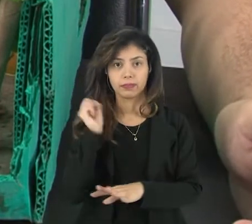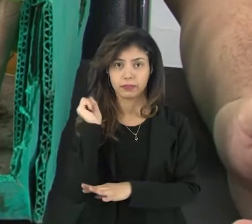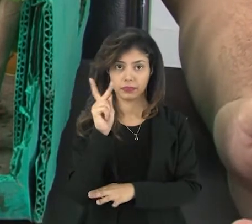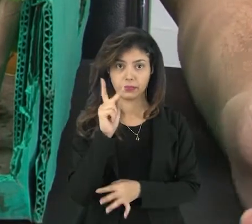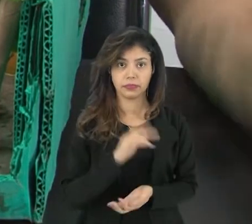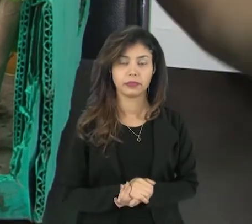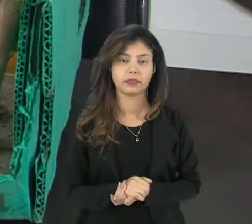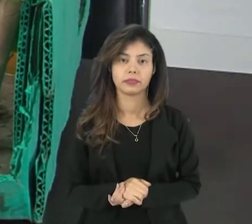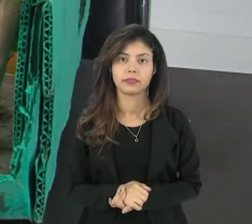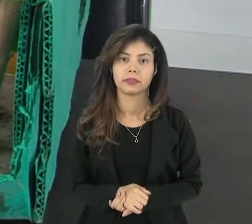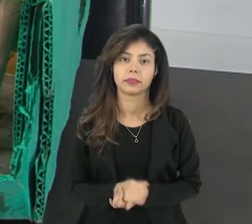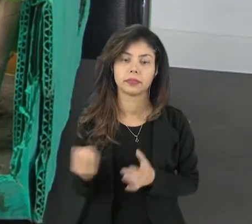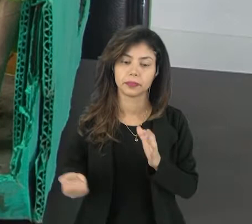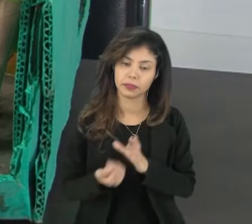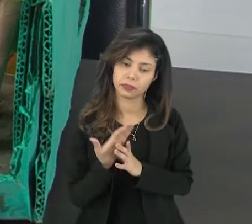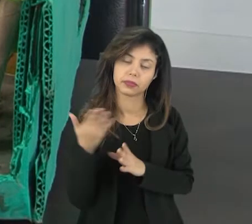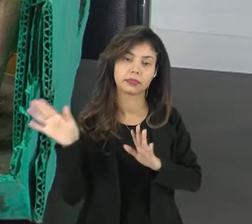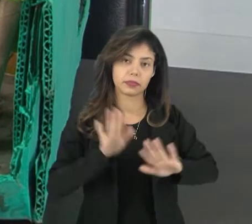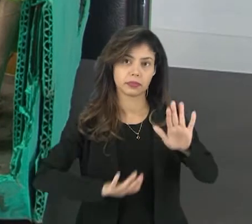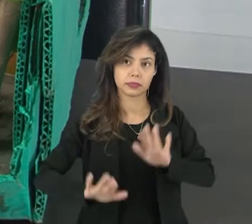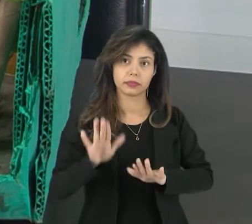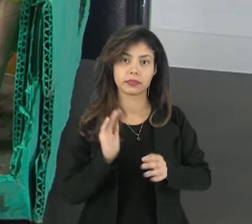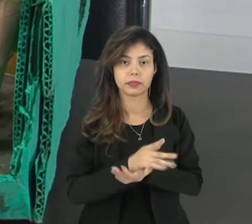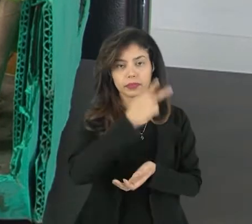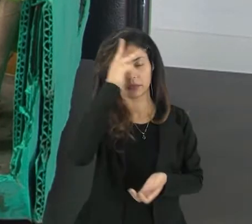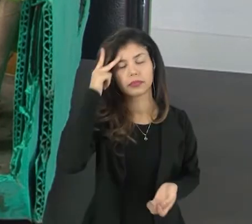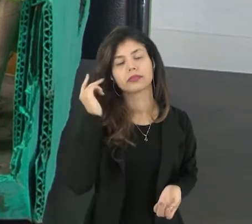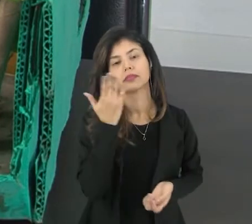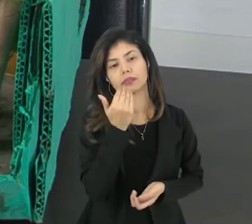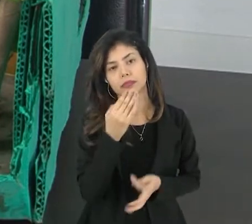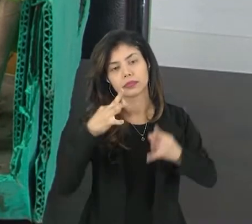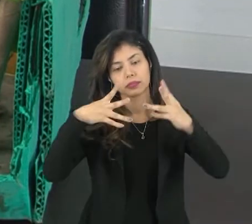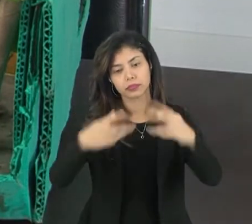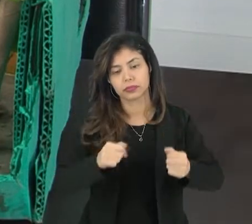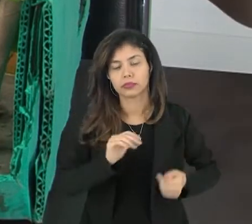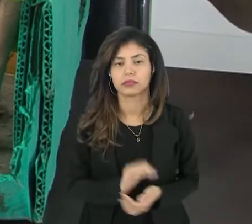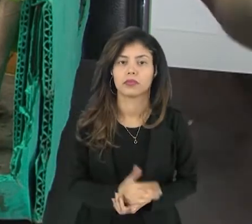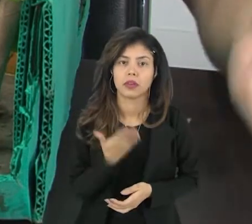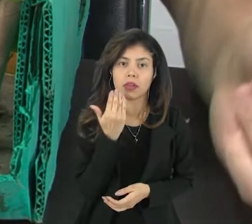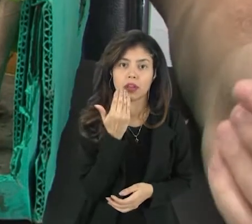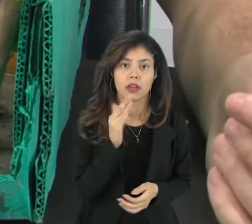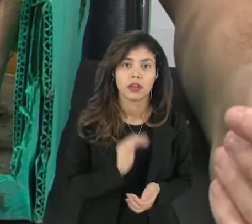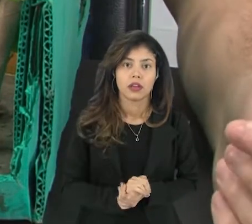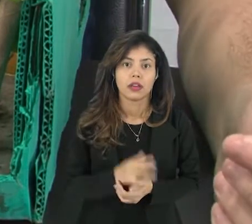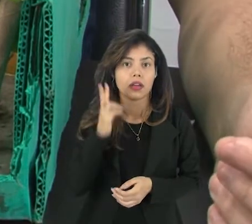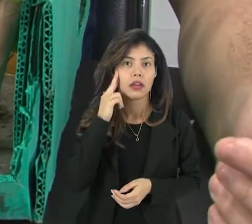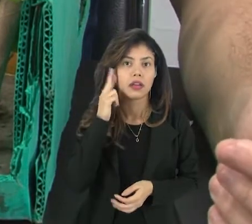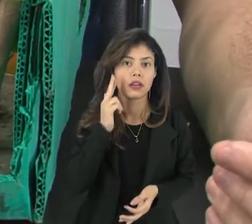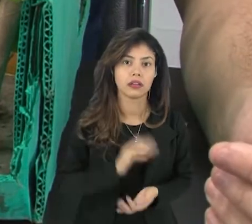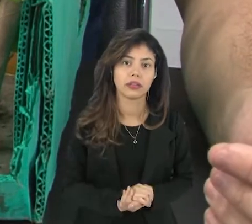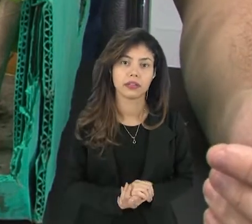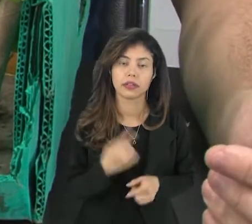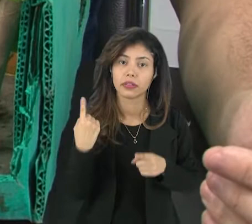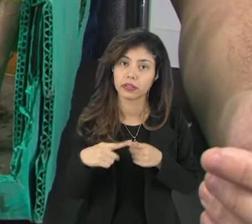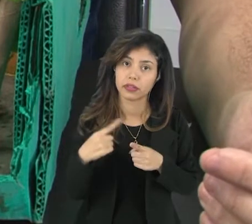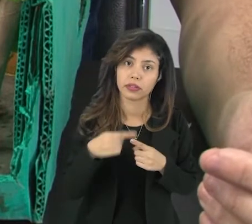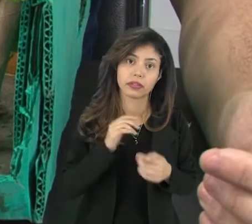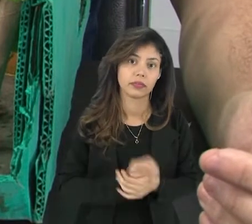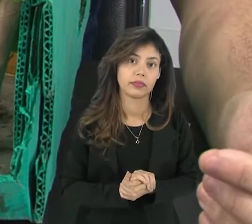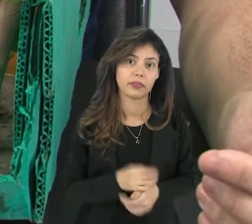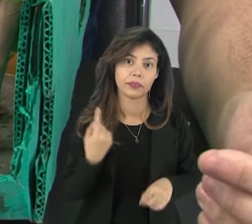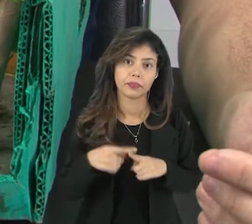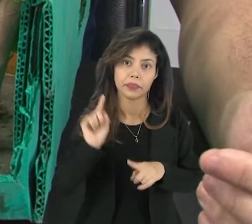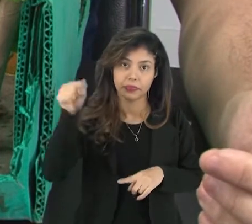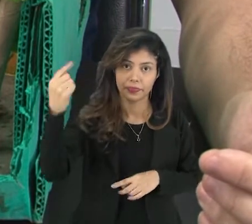ok? São criados, né, por alguém, alimentados e tudo. Eles não são alimentados naturalmente. Por quê? Porque a pessoa